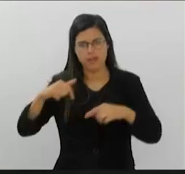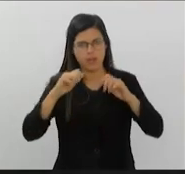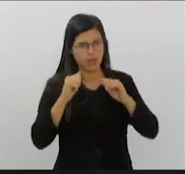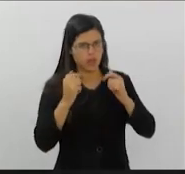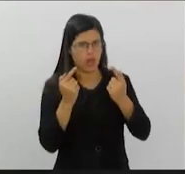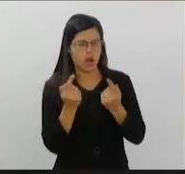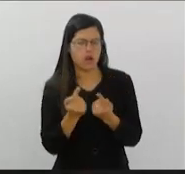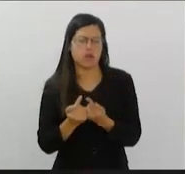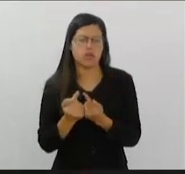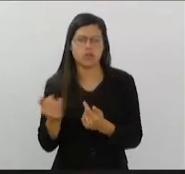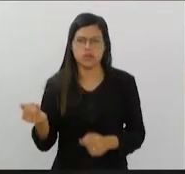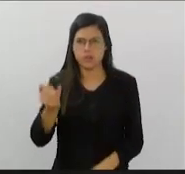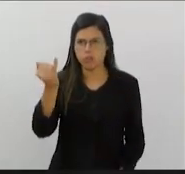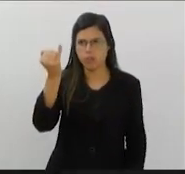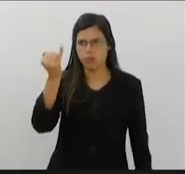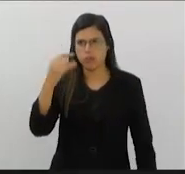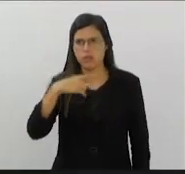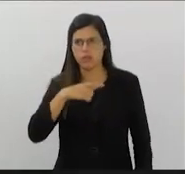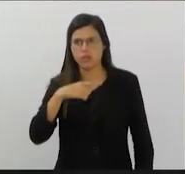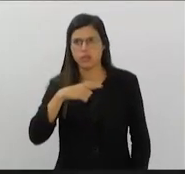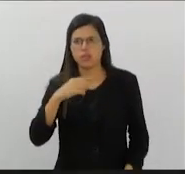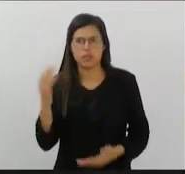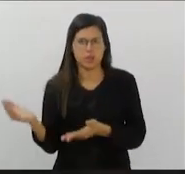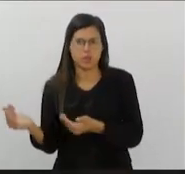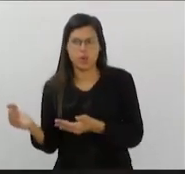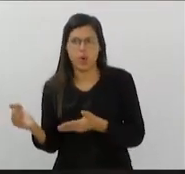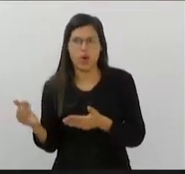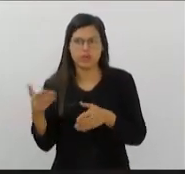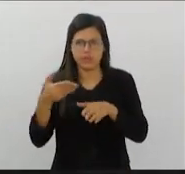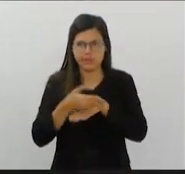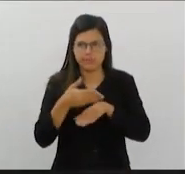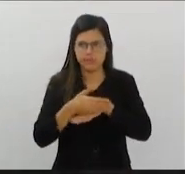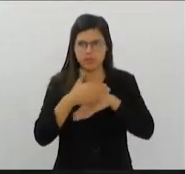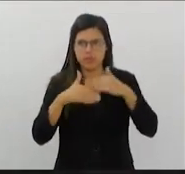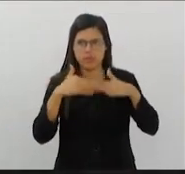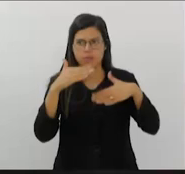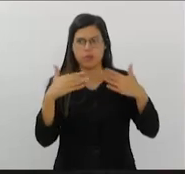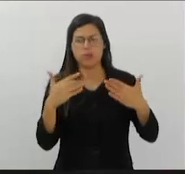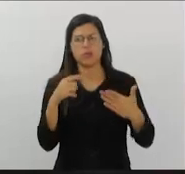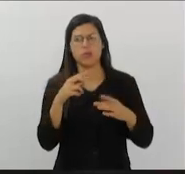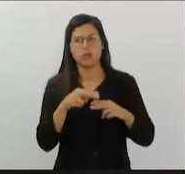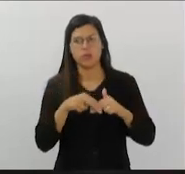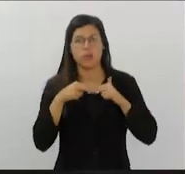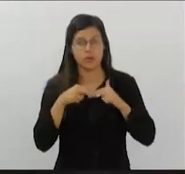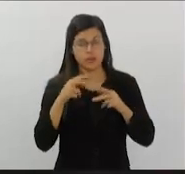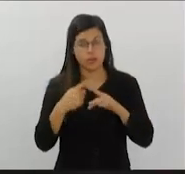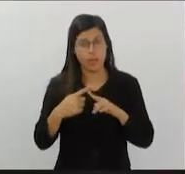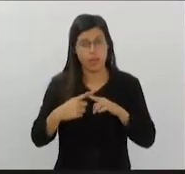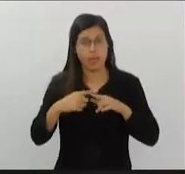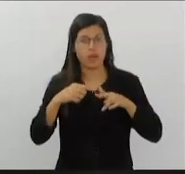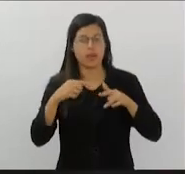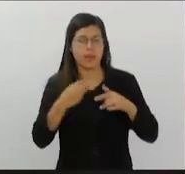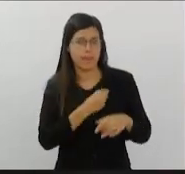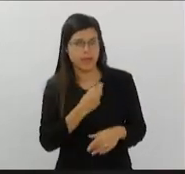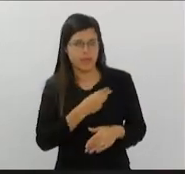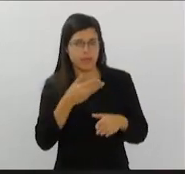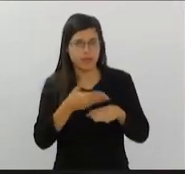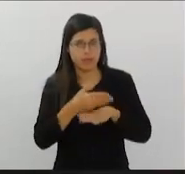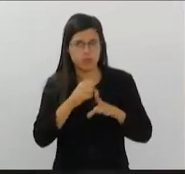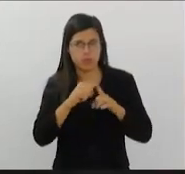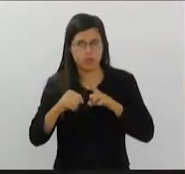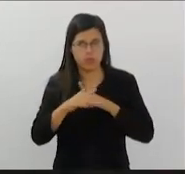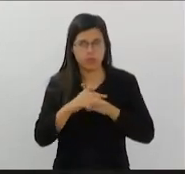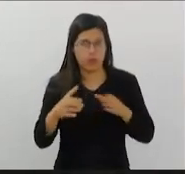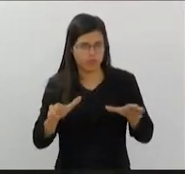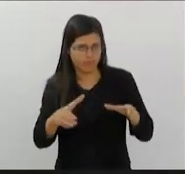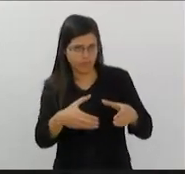é muito importante que a gente tenha tantas juventudes engajadas nesse processo, porque é através da mobilização social, da participação social e coletiva,